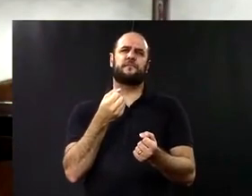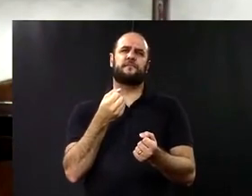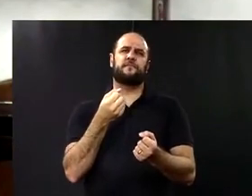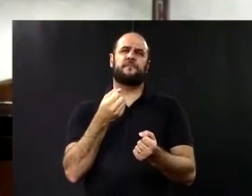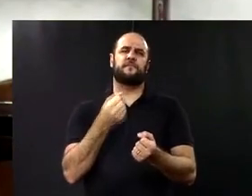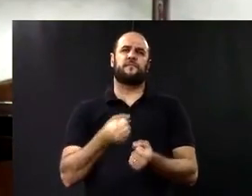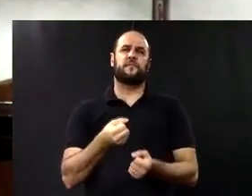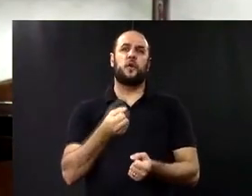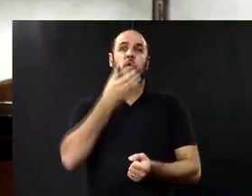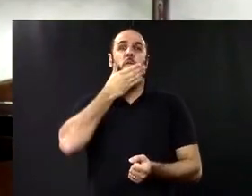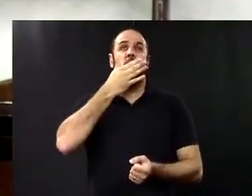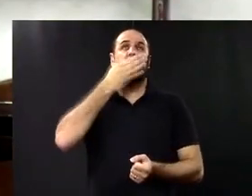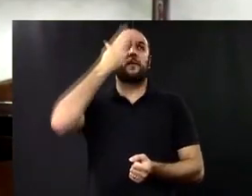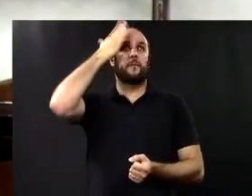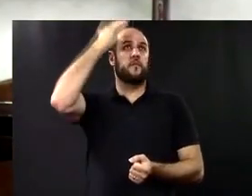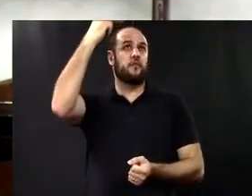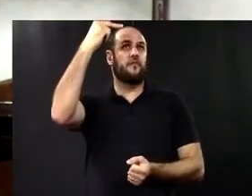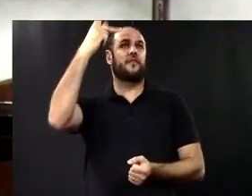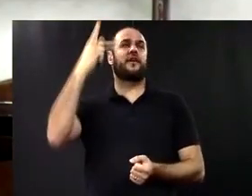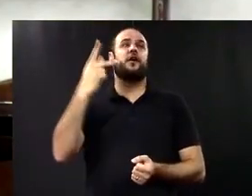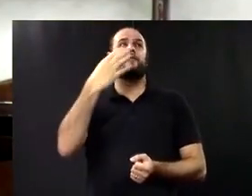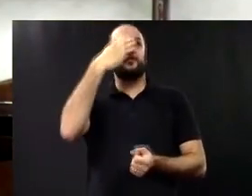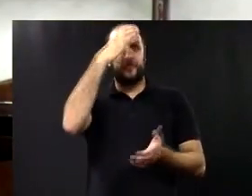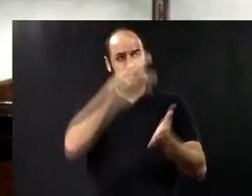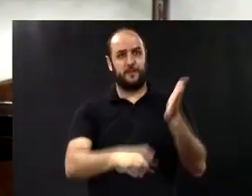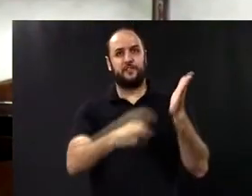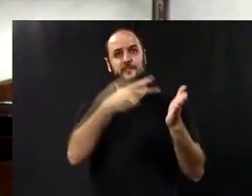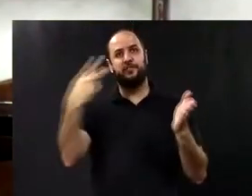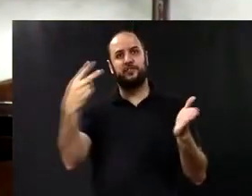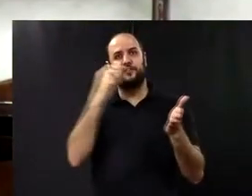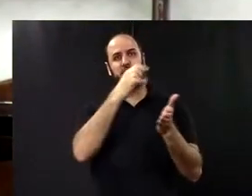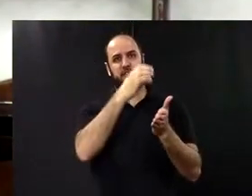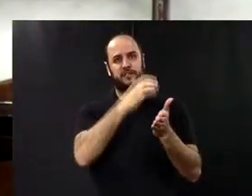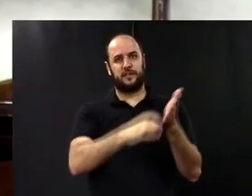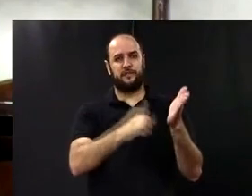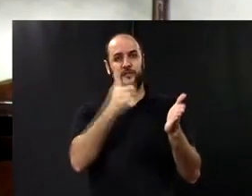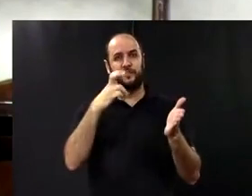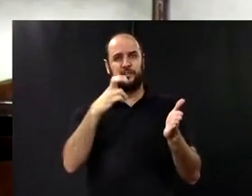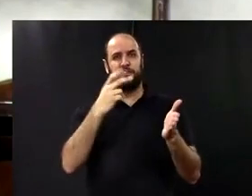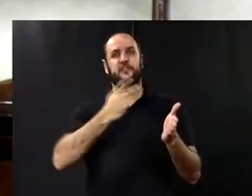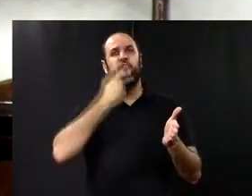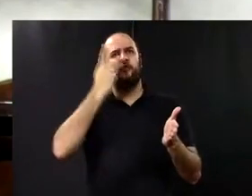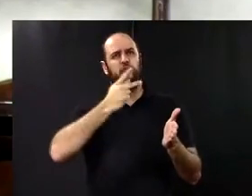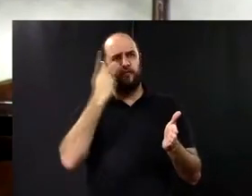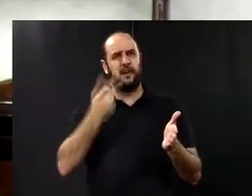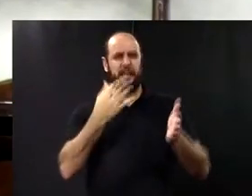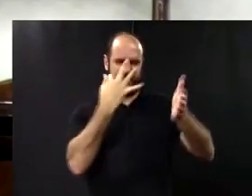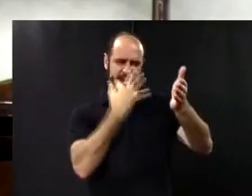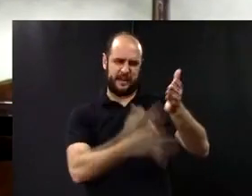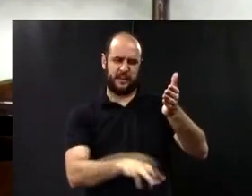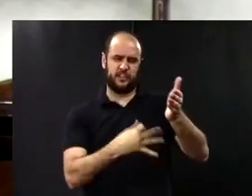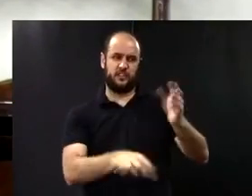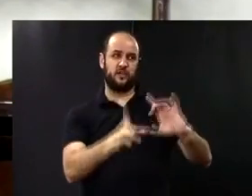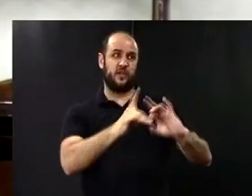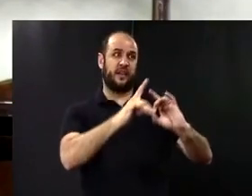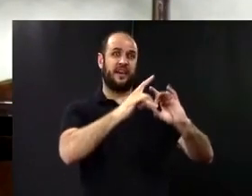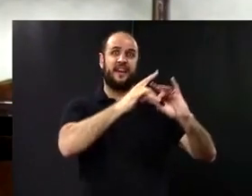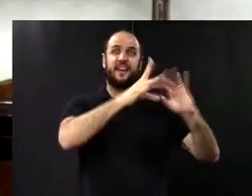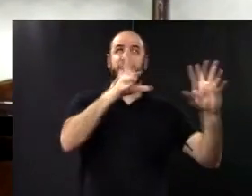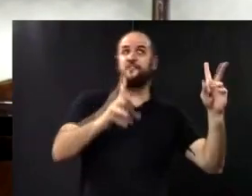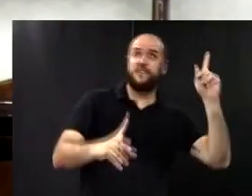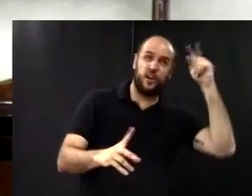Provérbios capítulo 22, versículo 15, e no 23, 14 diz que a vara livra da insensatez e